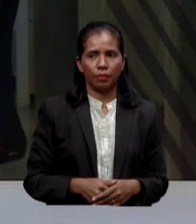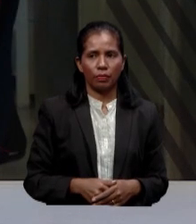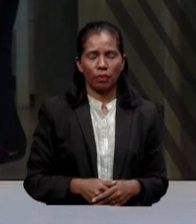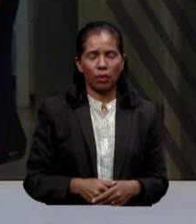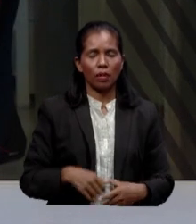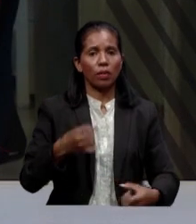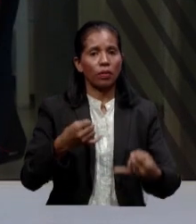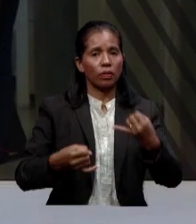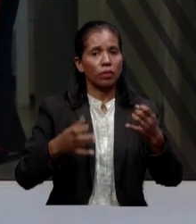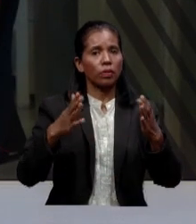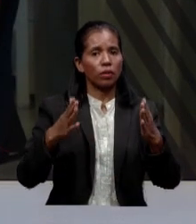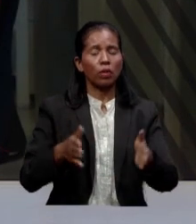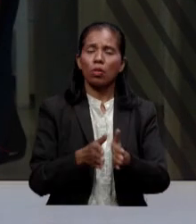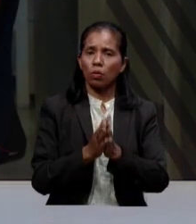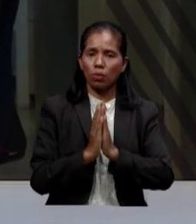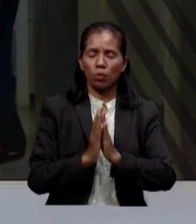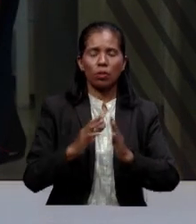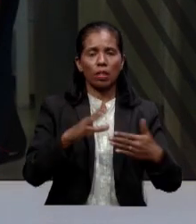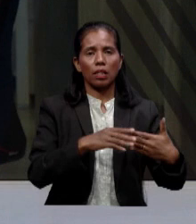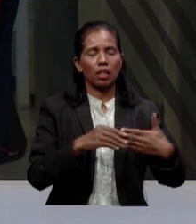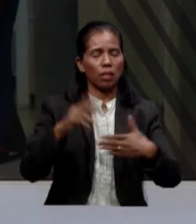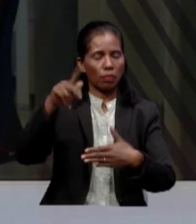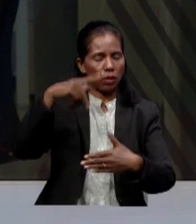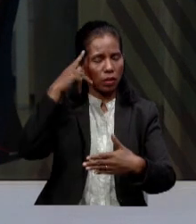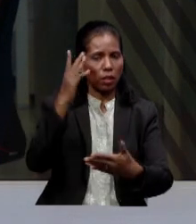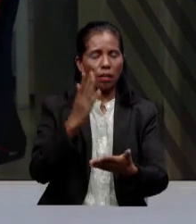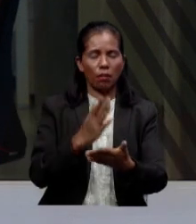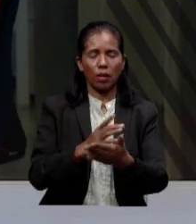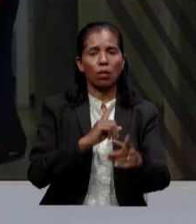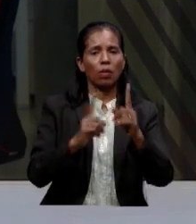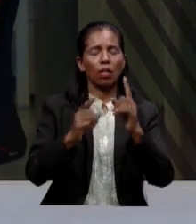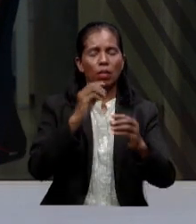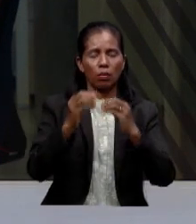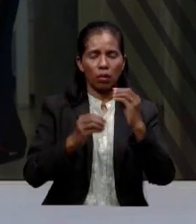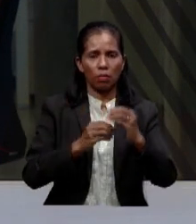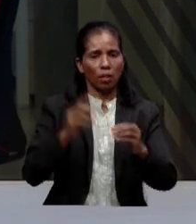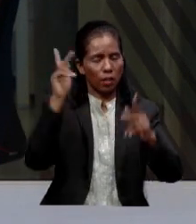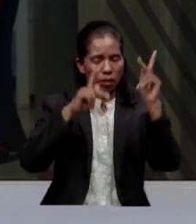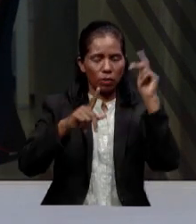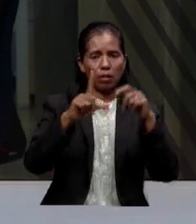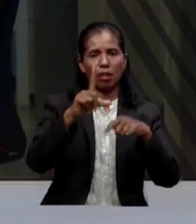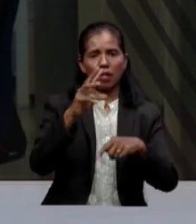Jurista Husu líder político evita hal intervenção ba caso LM.